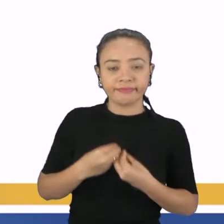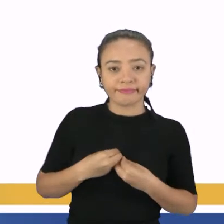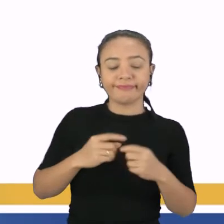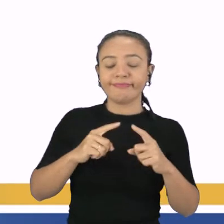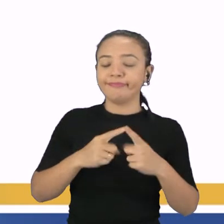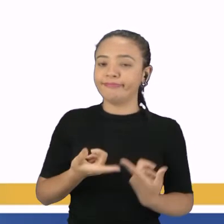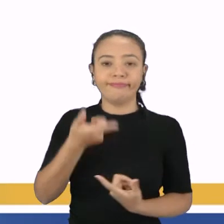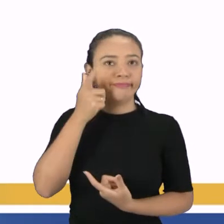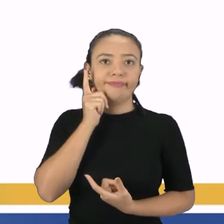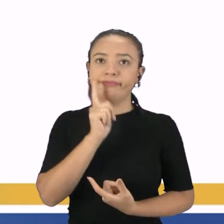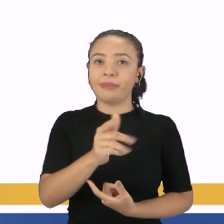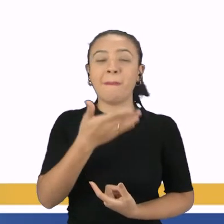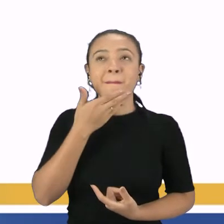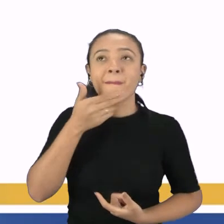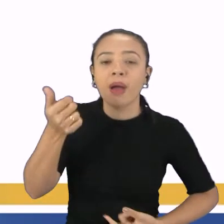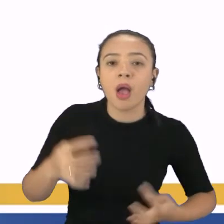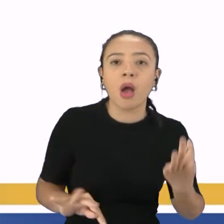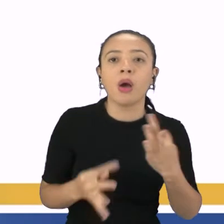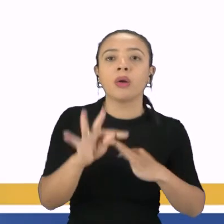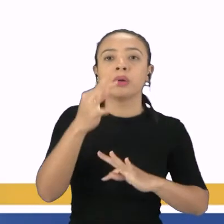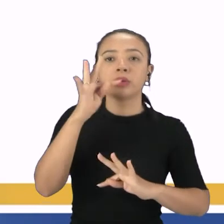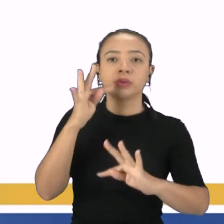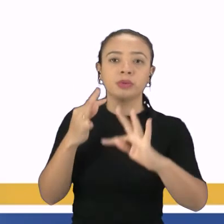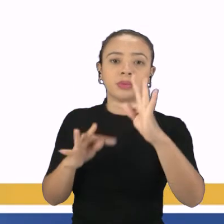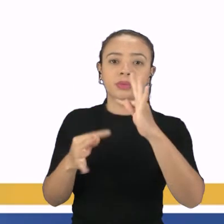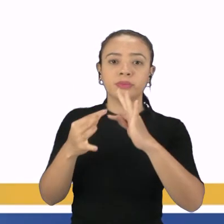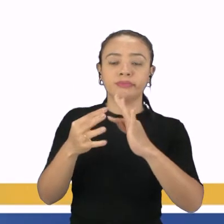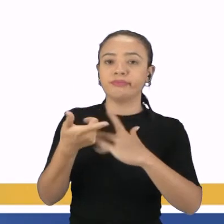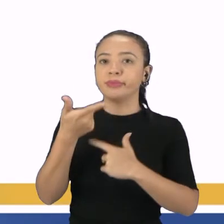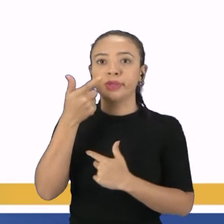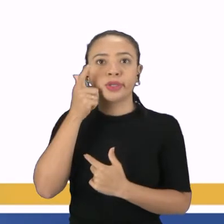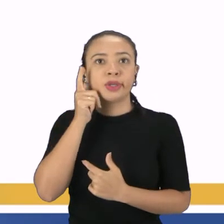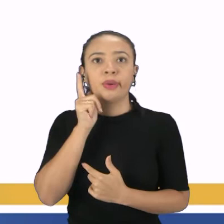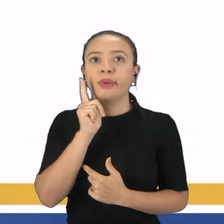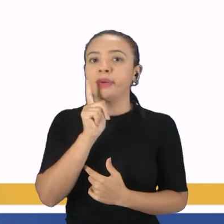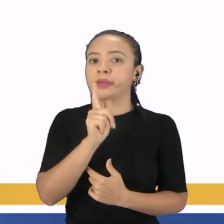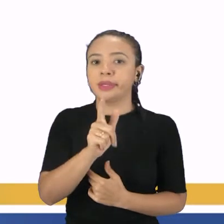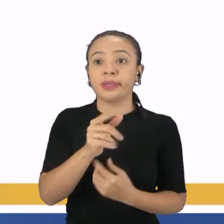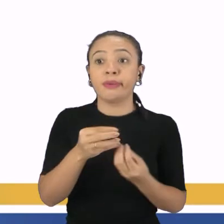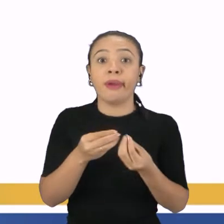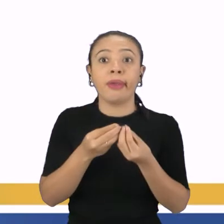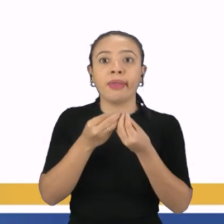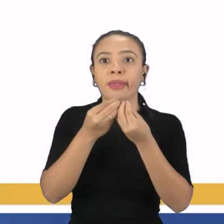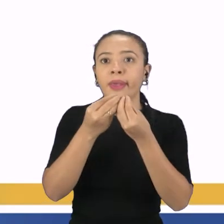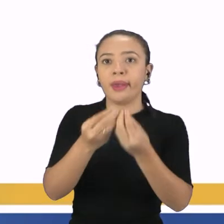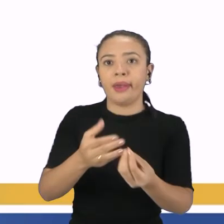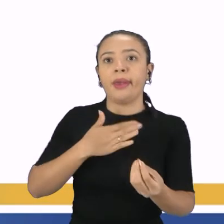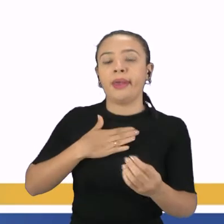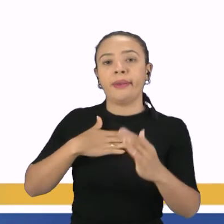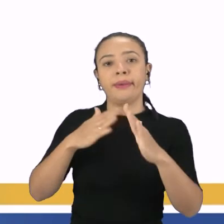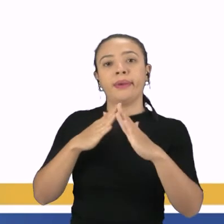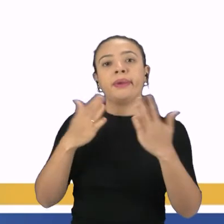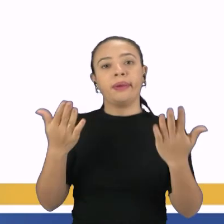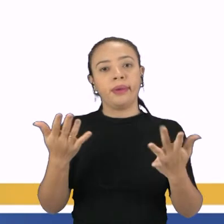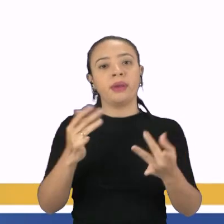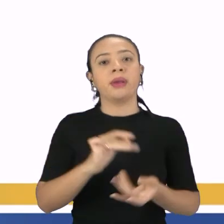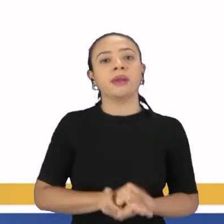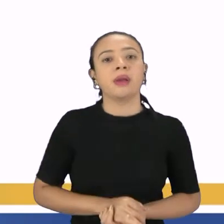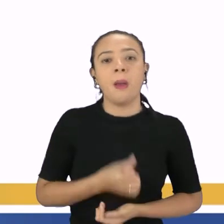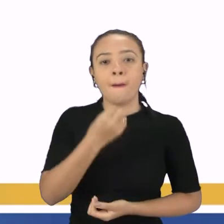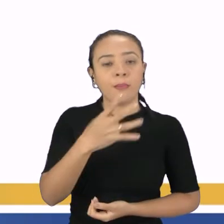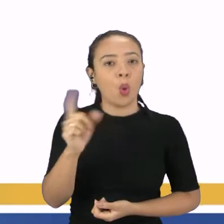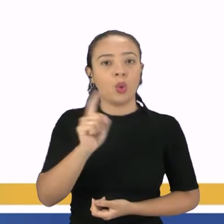A melhor tecnologia do mercado não consegue sequer ter um serviço de atendimento ao cliente